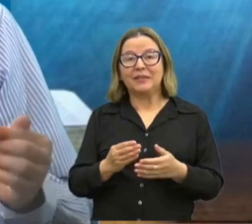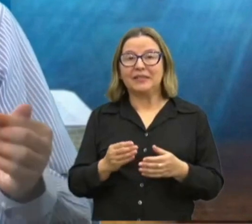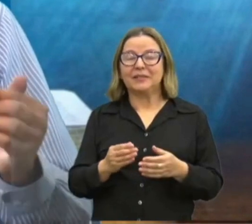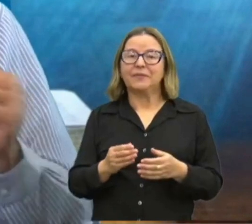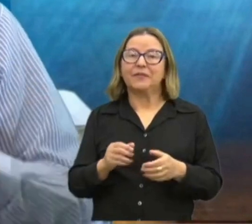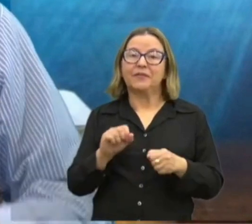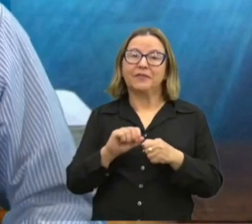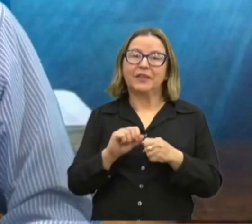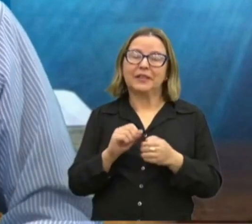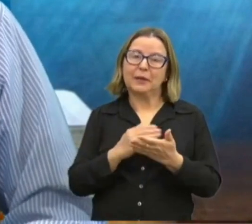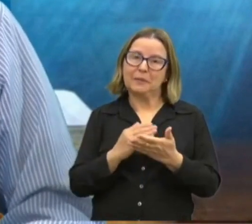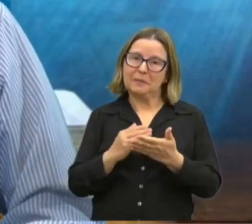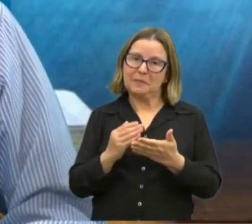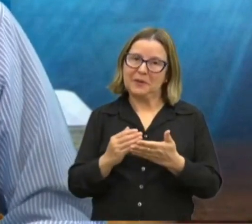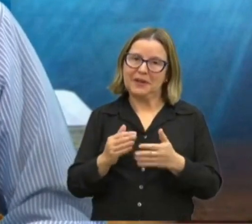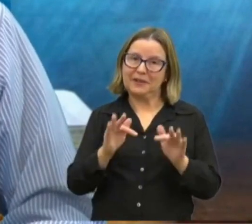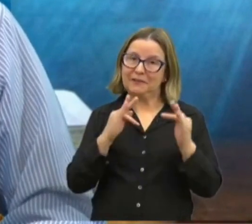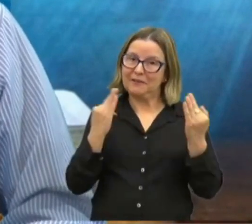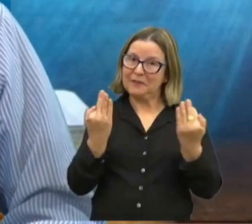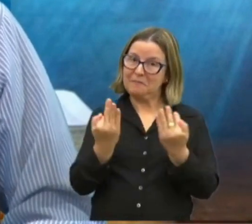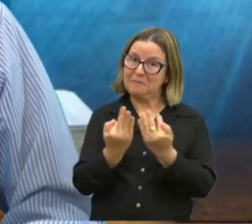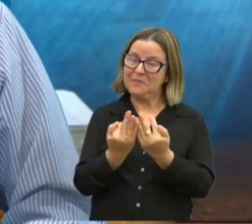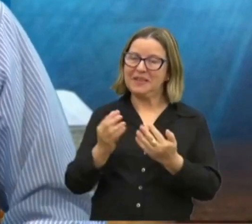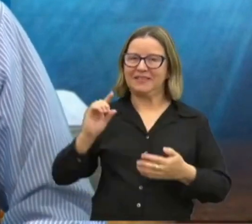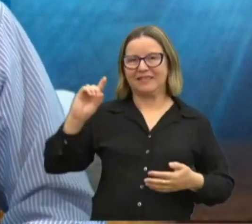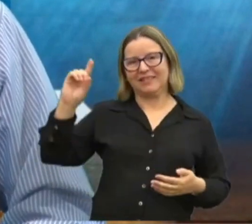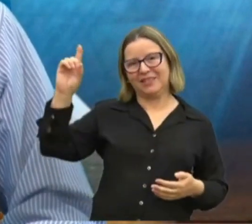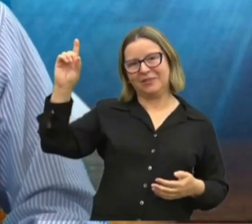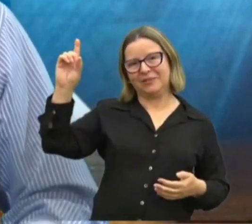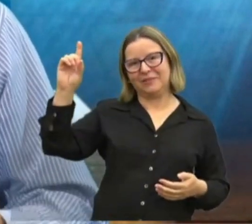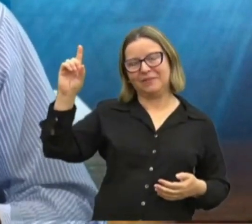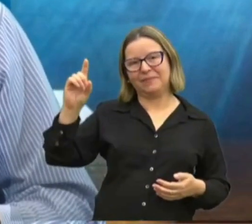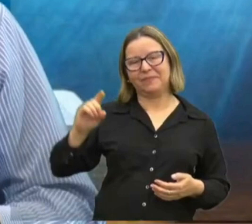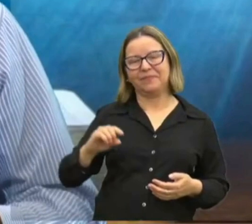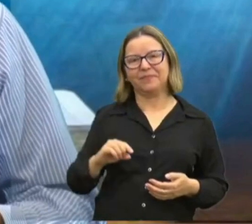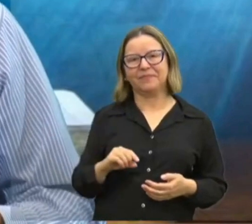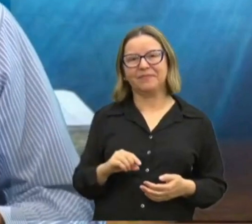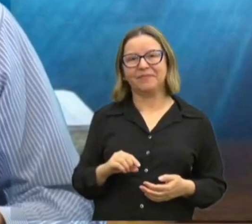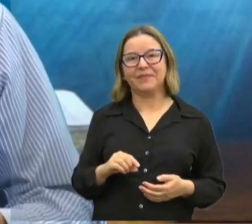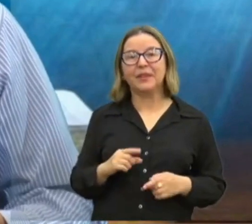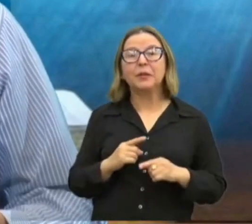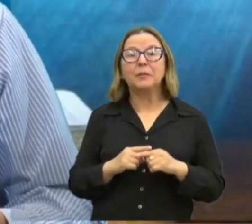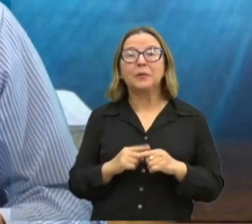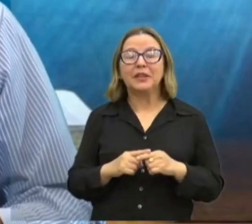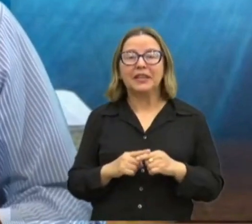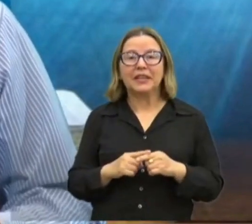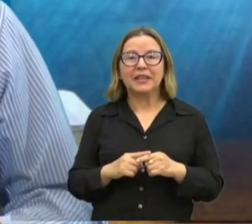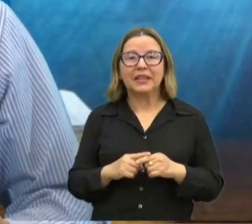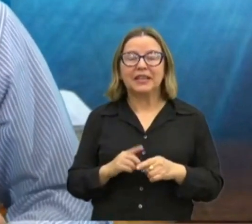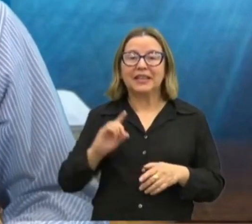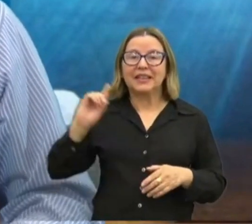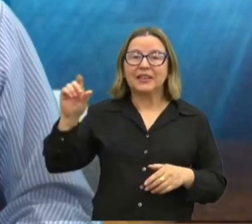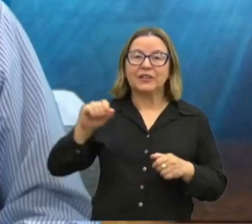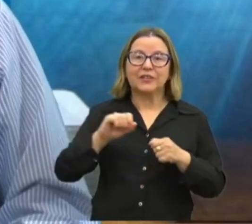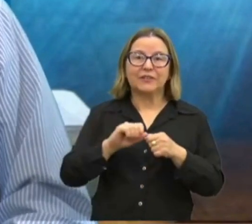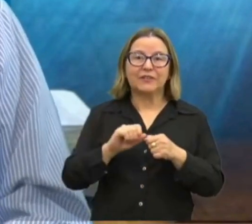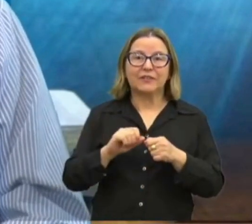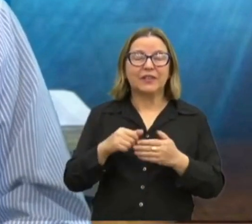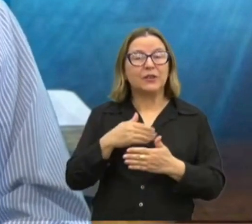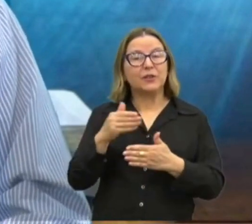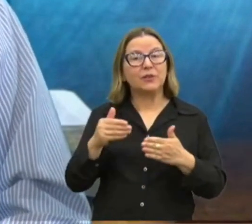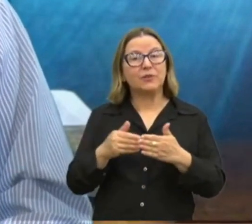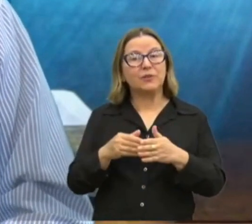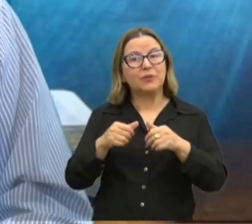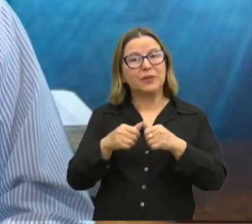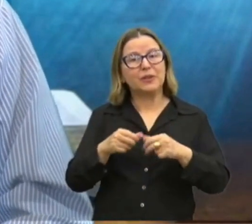fez tudo. E por que Deus fez tudo isso para nós? Por sua infinita graça. Algumas pessoas podem dizer assim, pastor